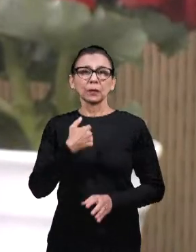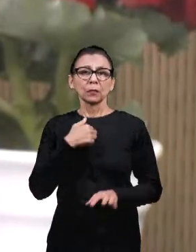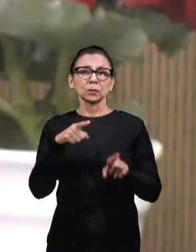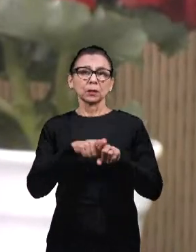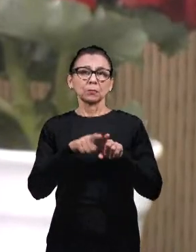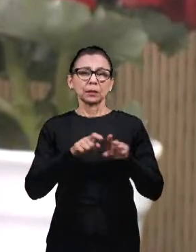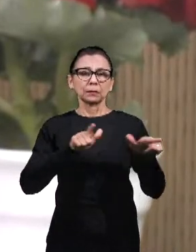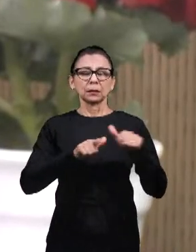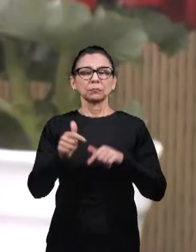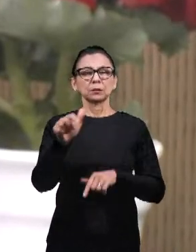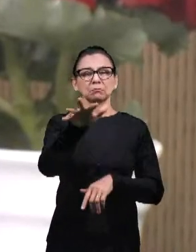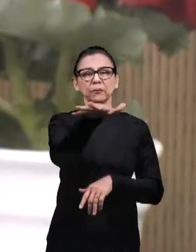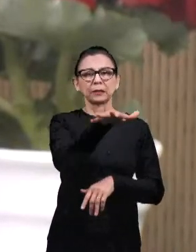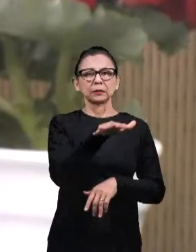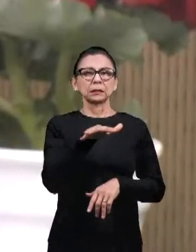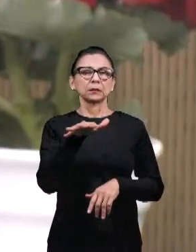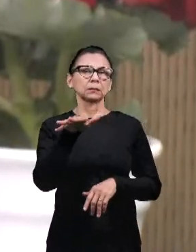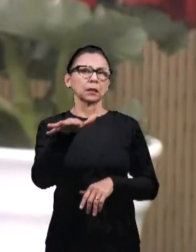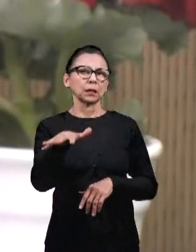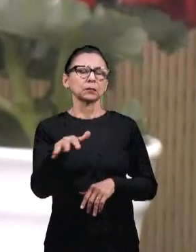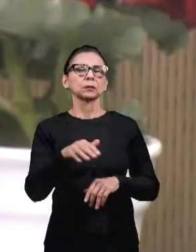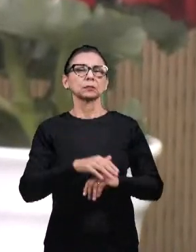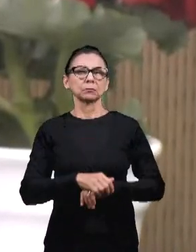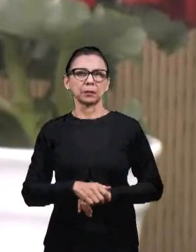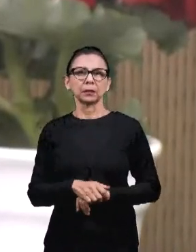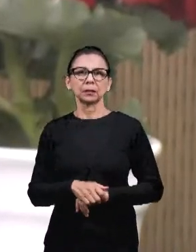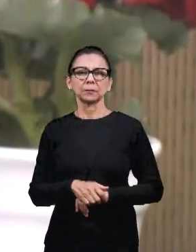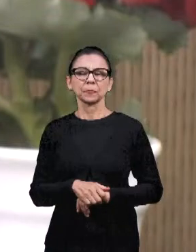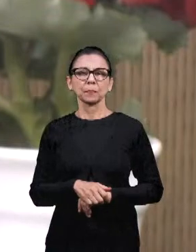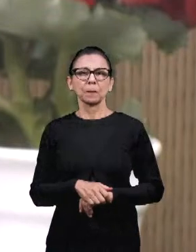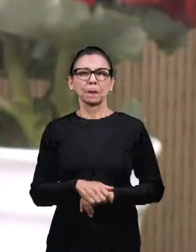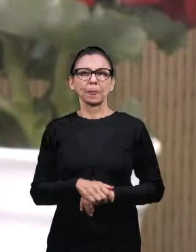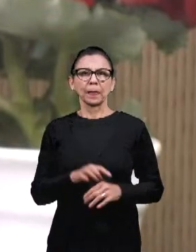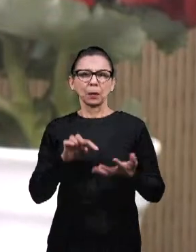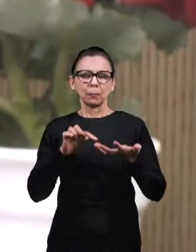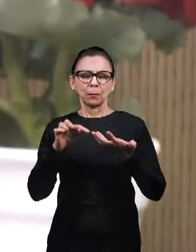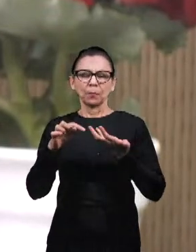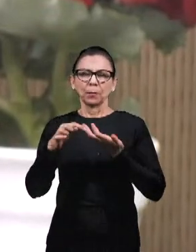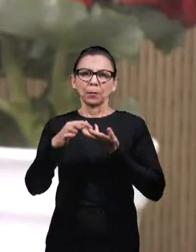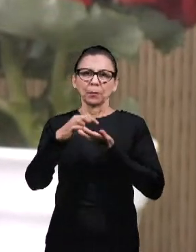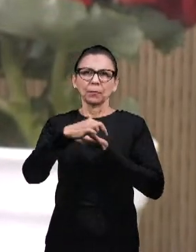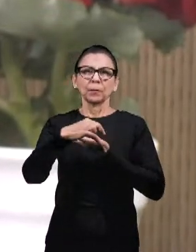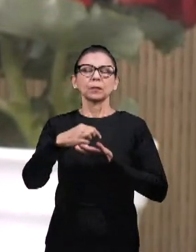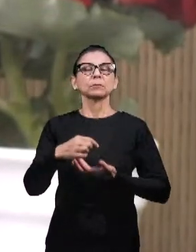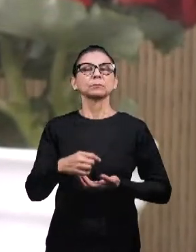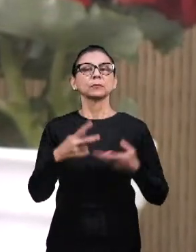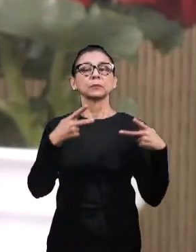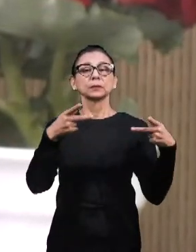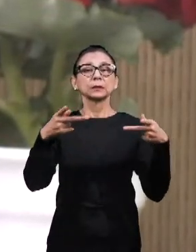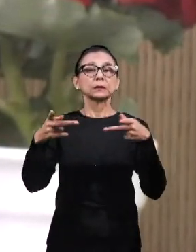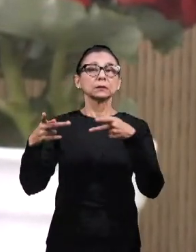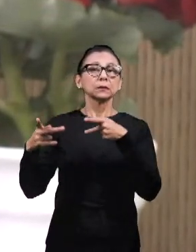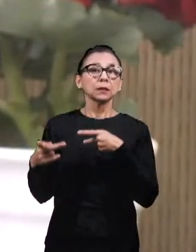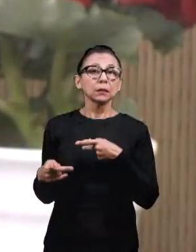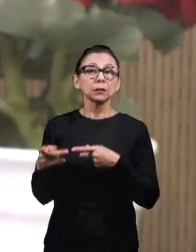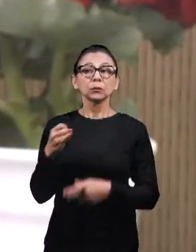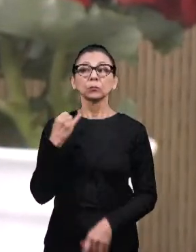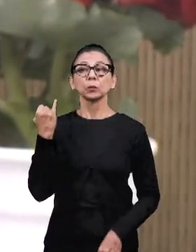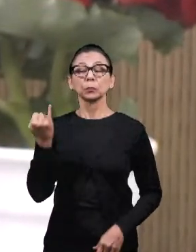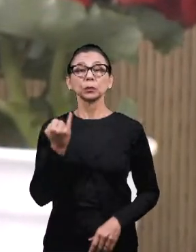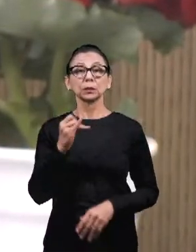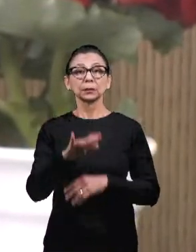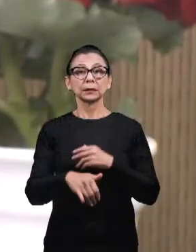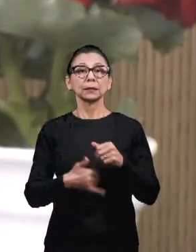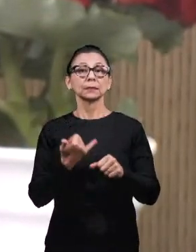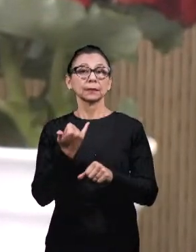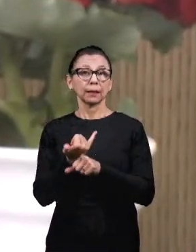locais, visitei pela igreja outros continentes. E como é importante você ter esse canal, não só